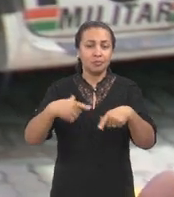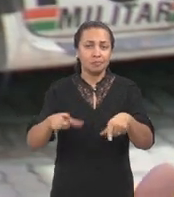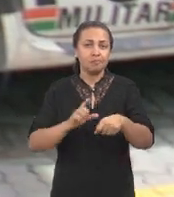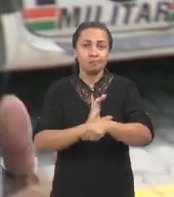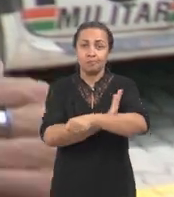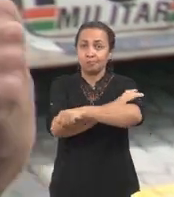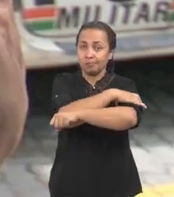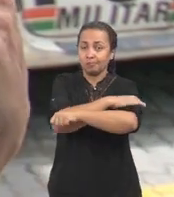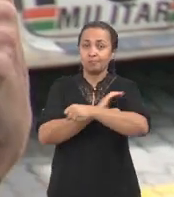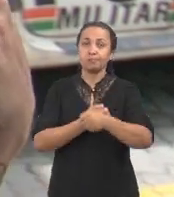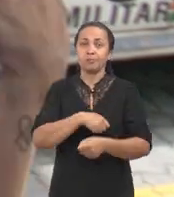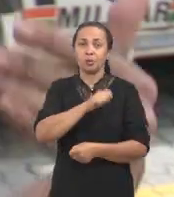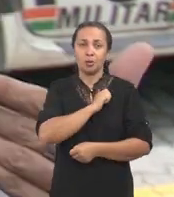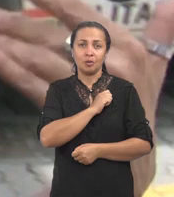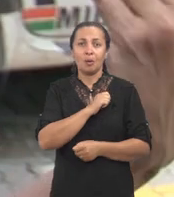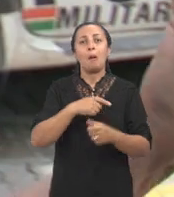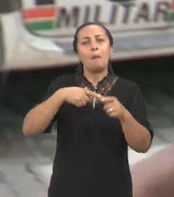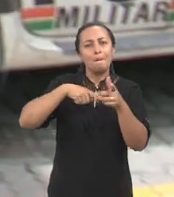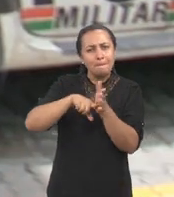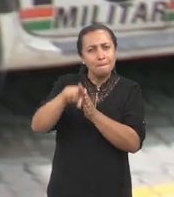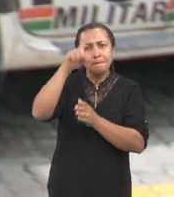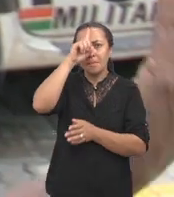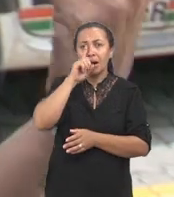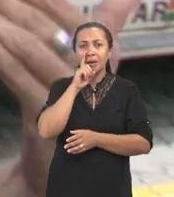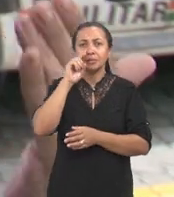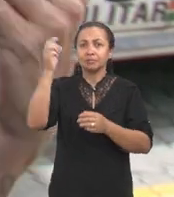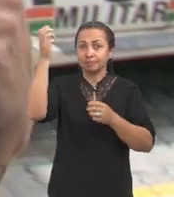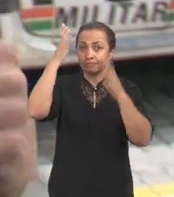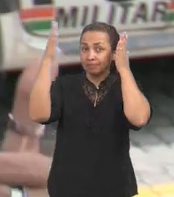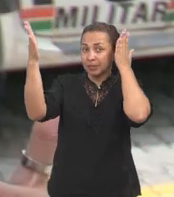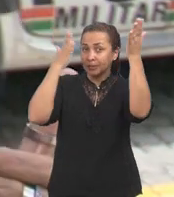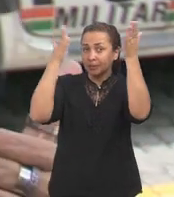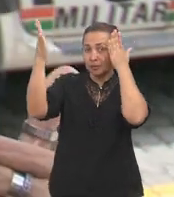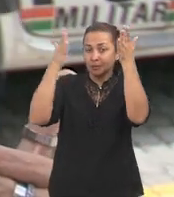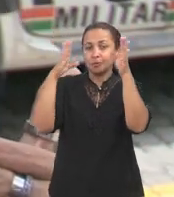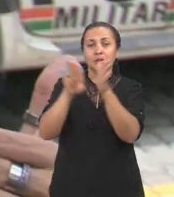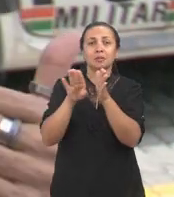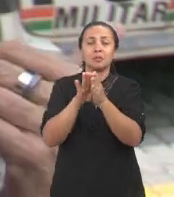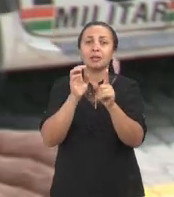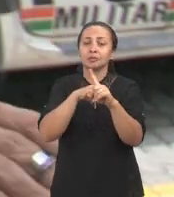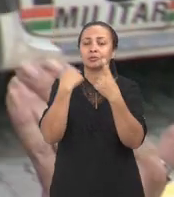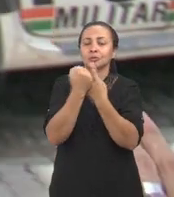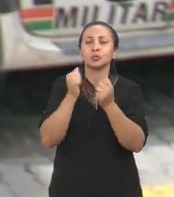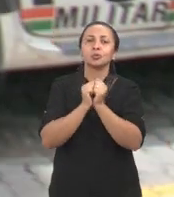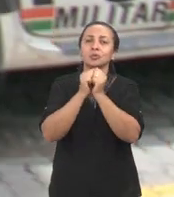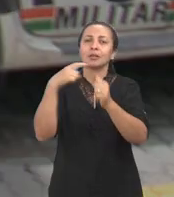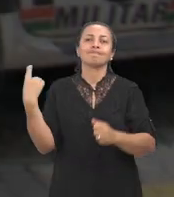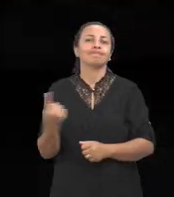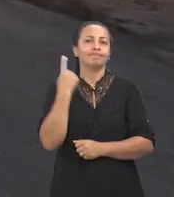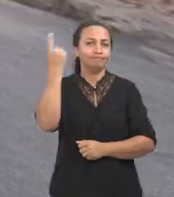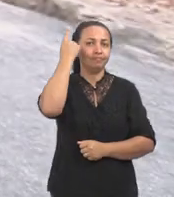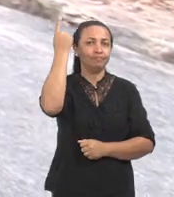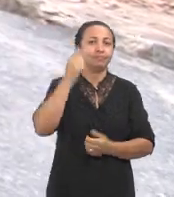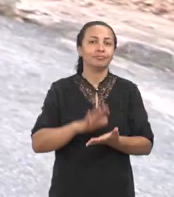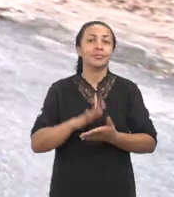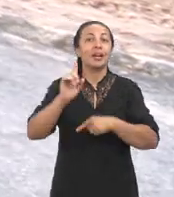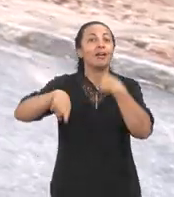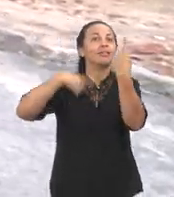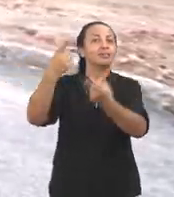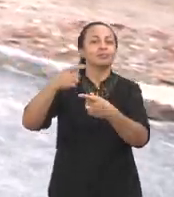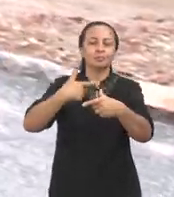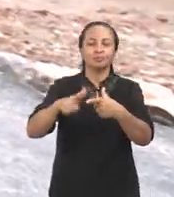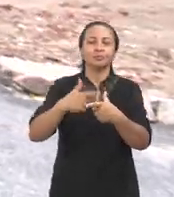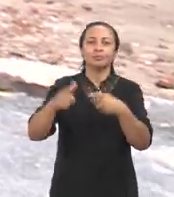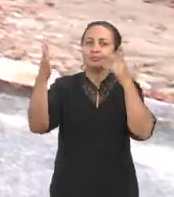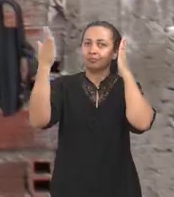trabalho na polícia é os riscos específicos associados ao trabalho na polícia são bastante elevados além dos